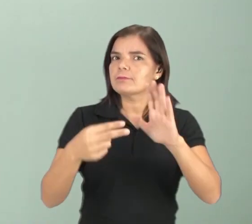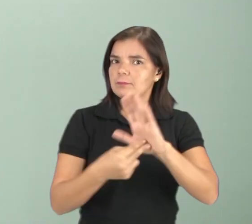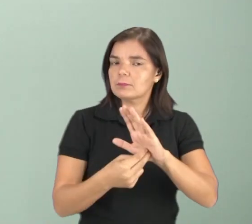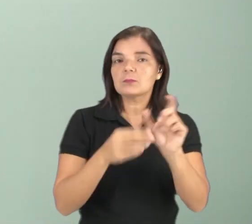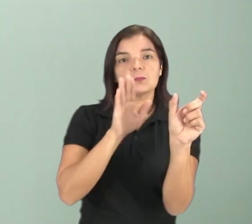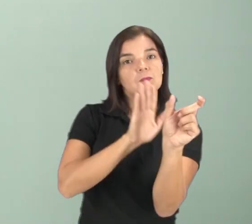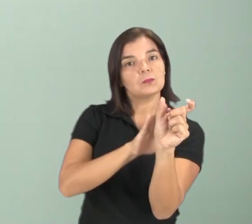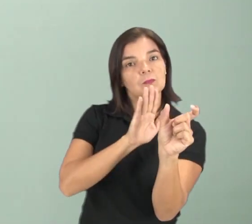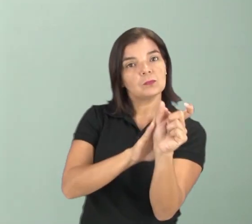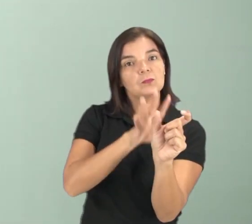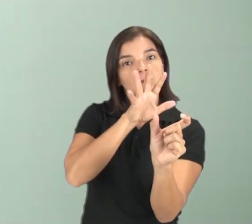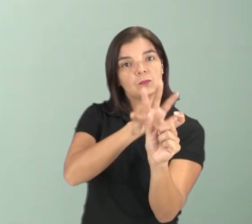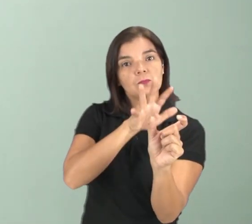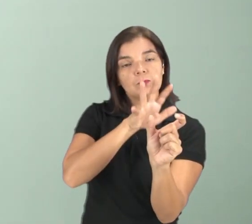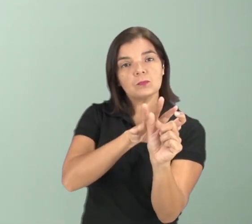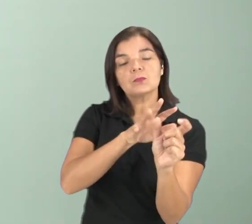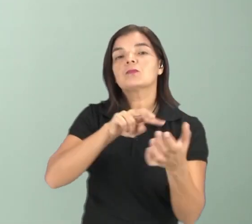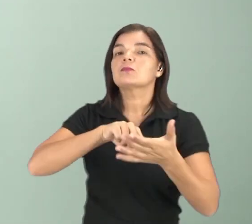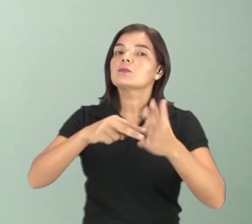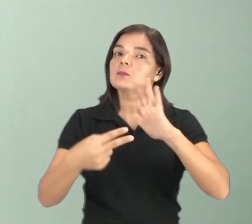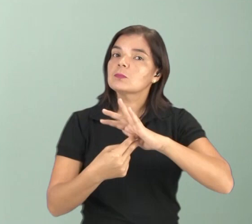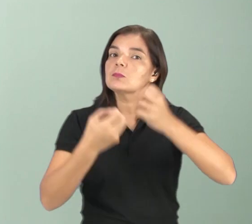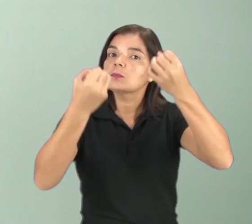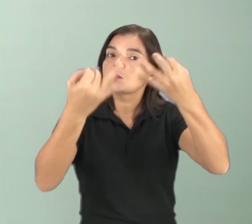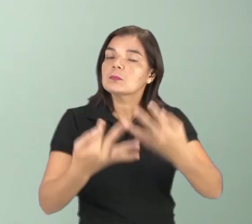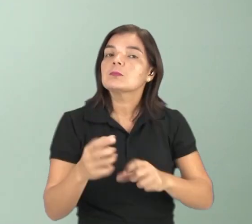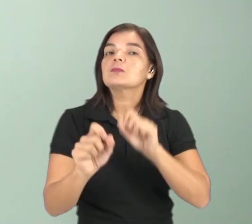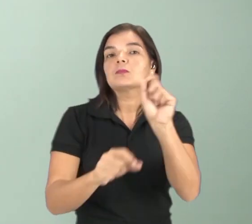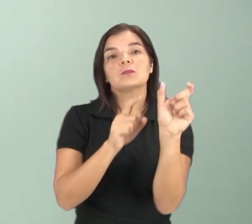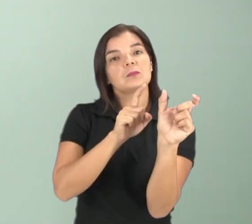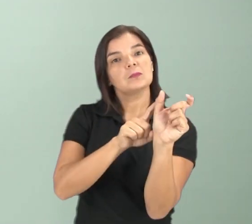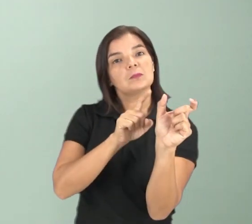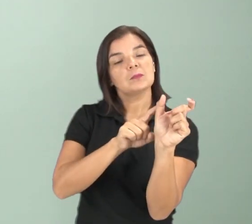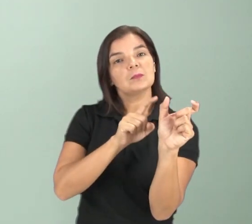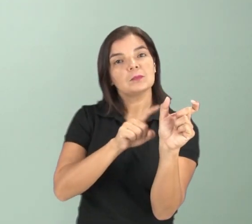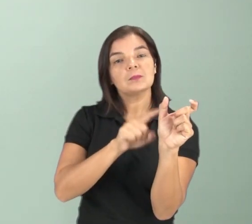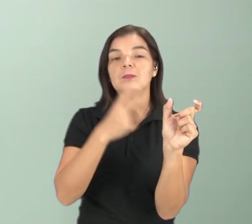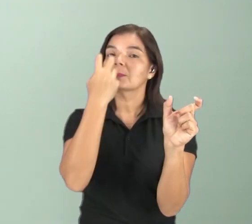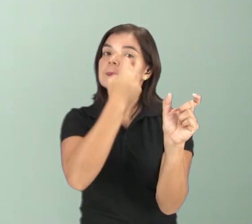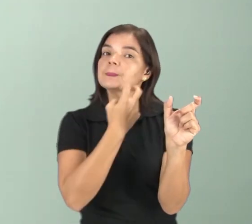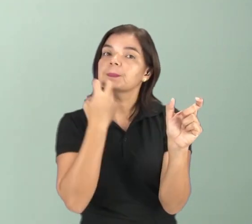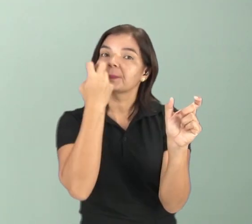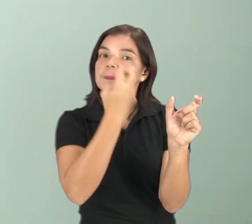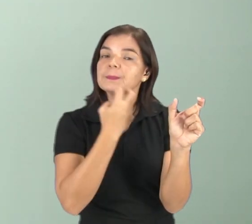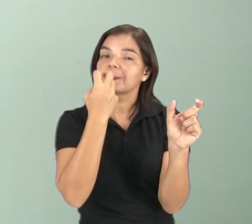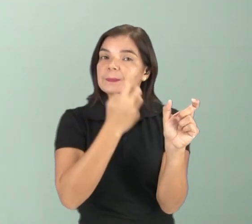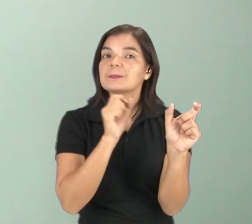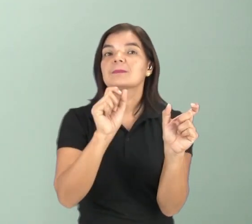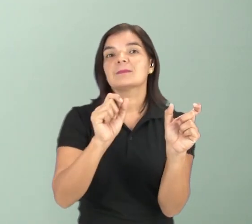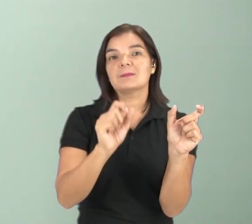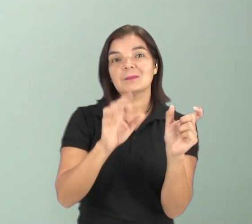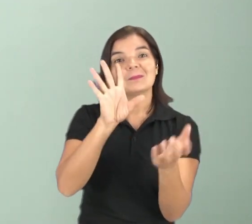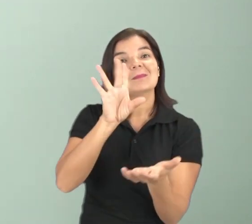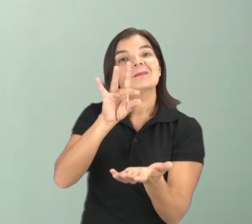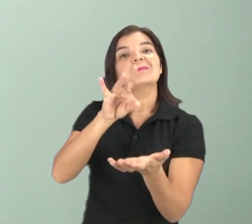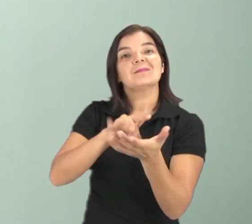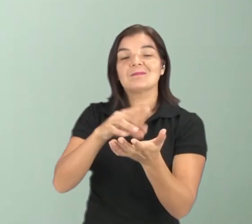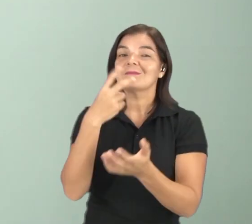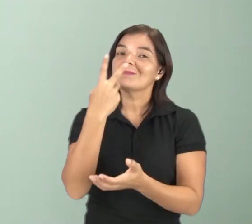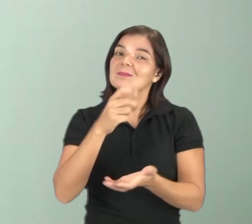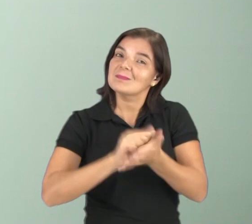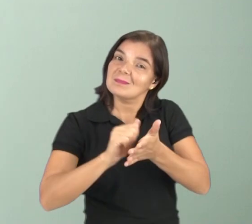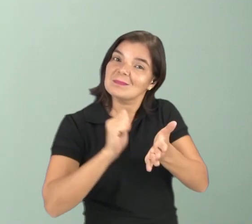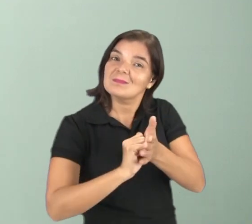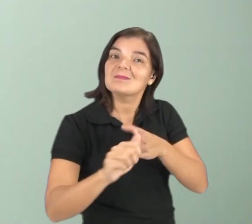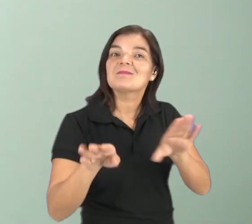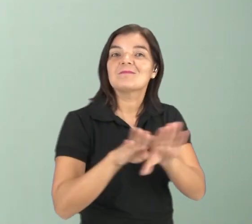de denotação e conotação, nós falamos da palavra oralizada, nós falamos da verbal, nós falamos